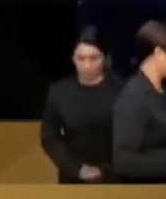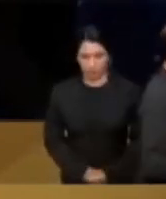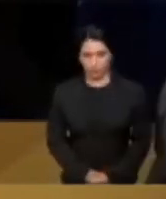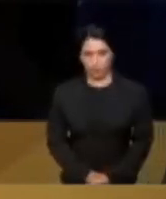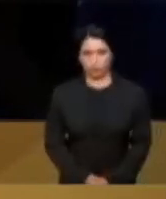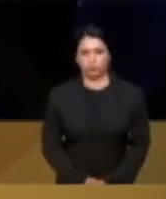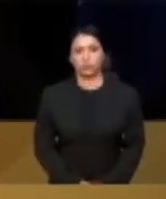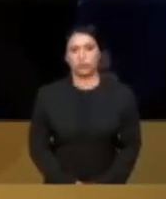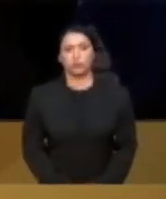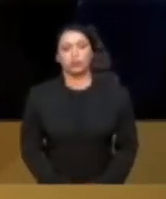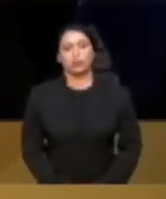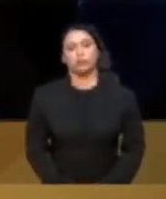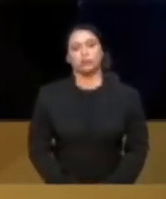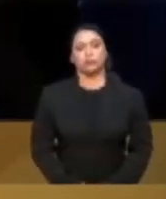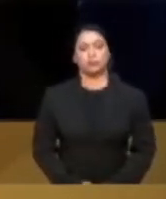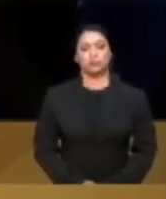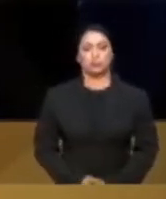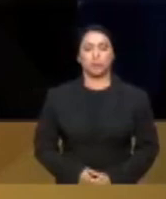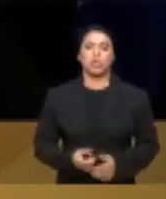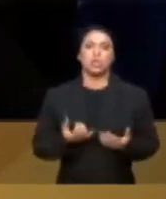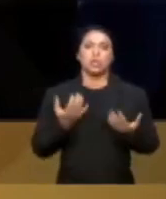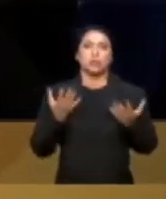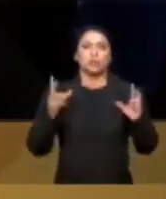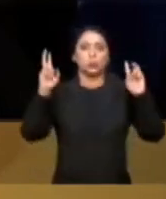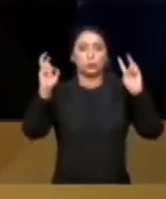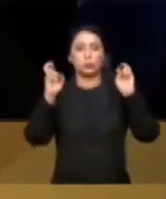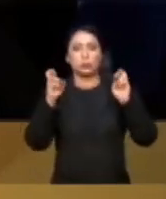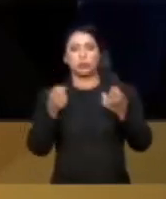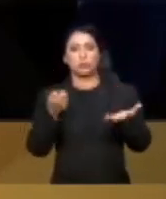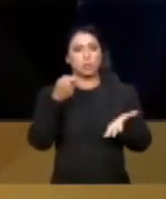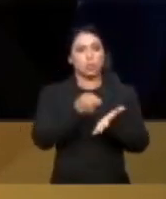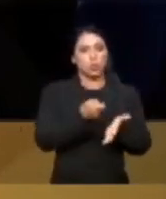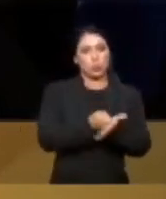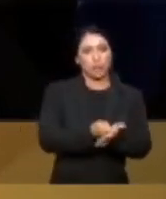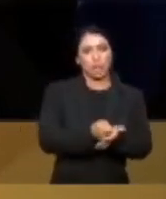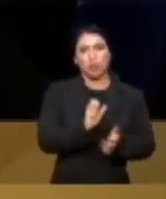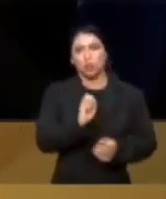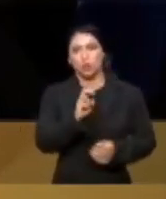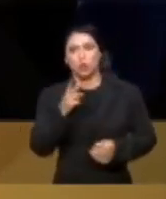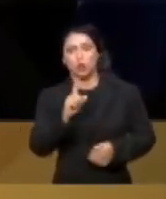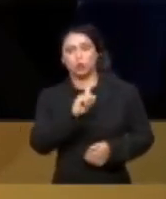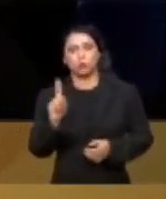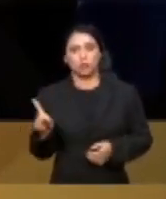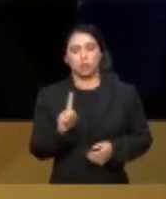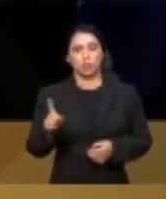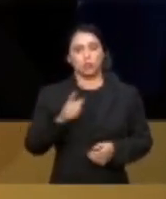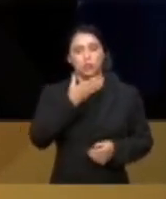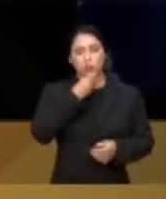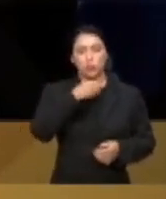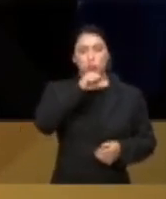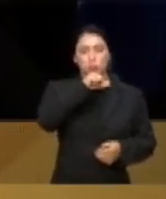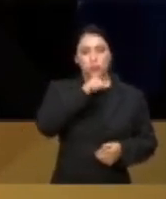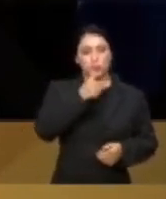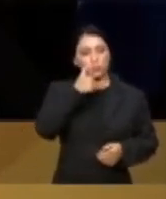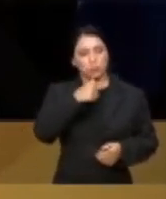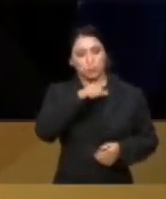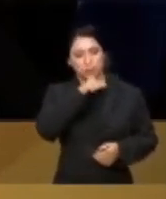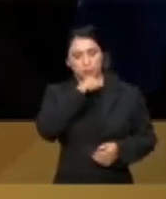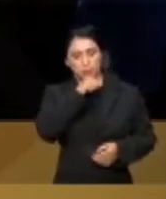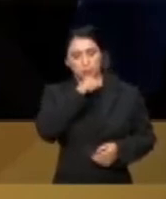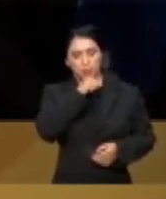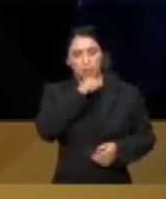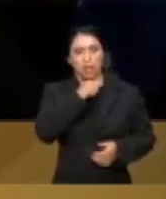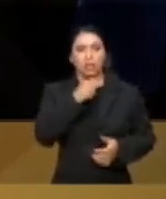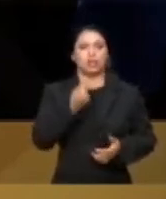não os pais à vacinação de seus filhos quando arguírem questões ideológicas para não